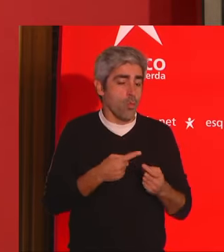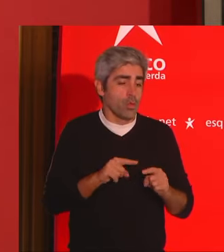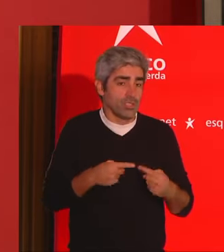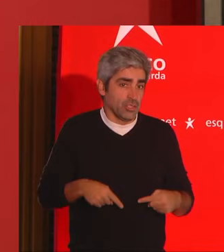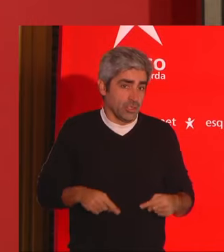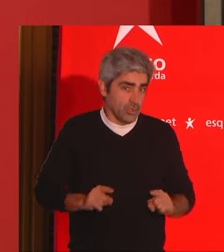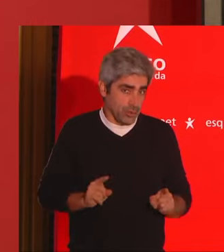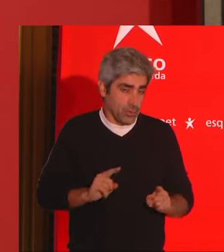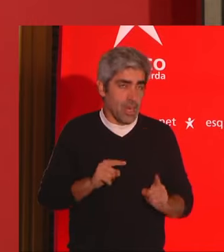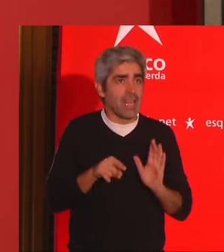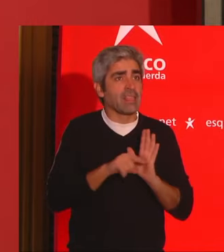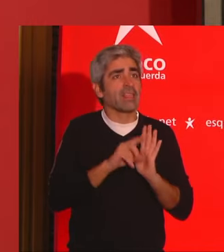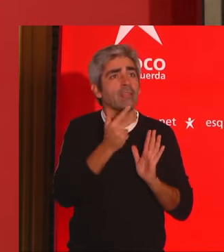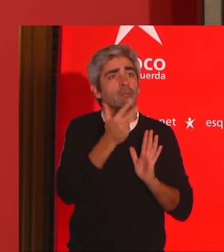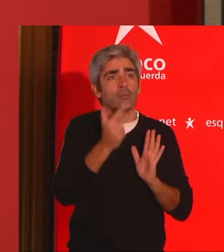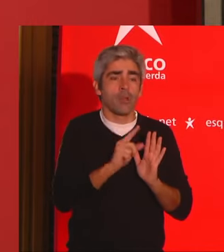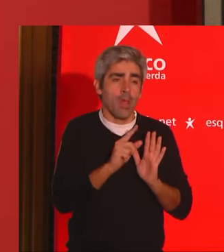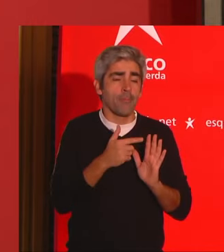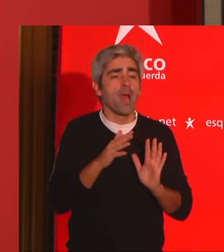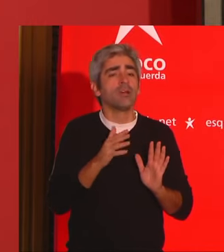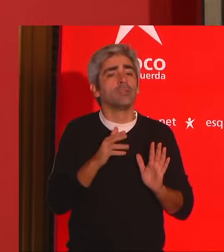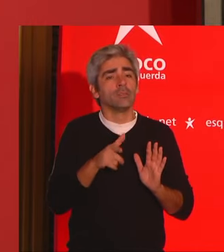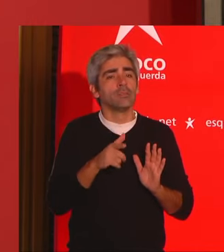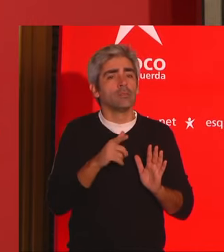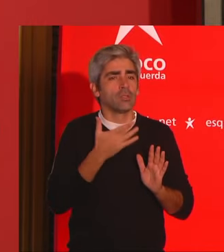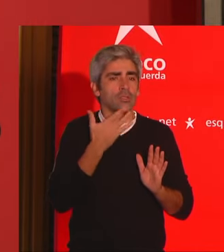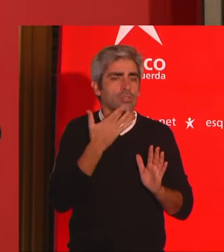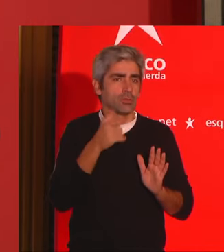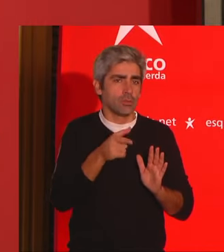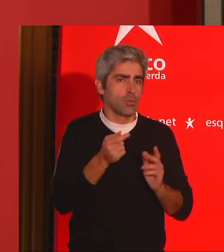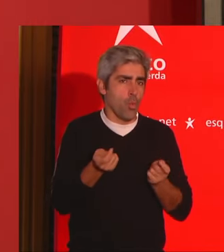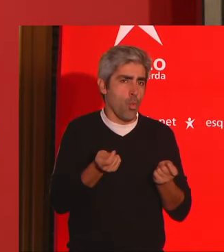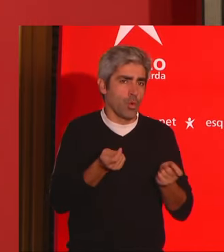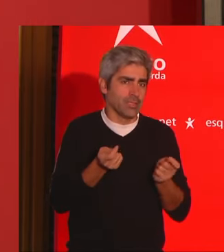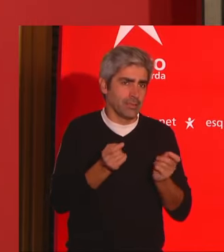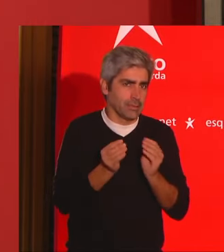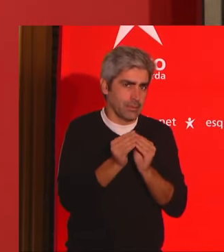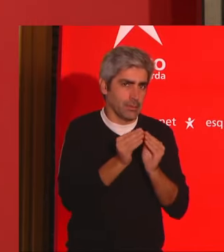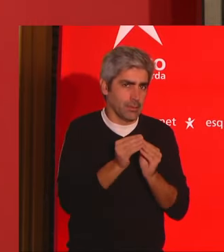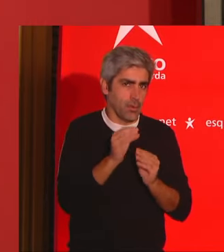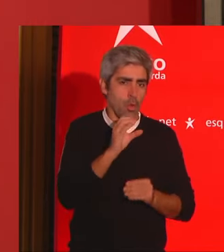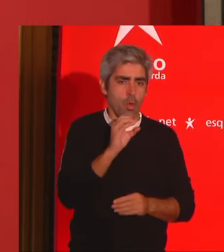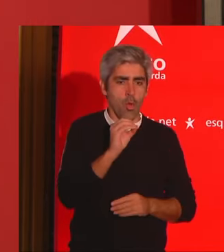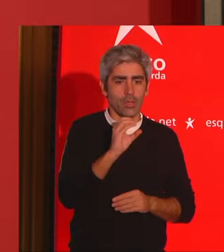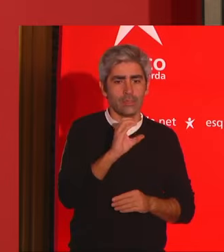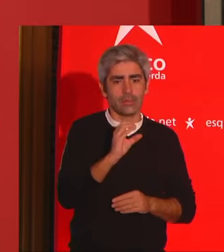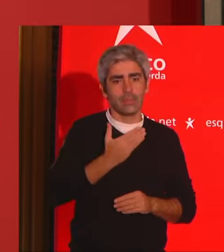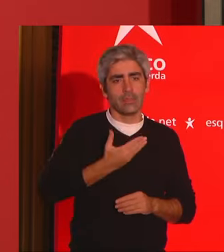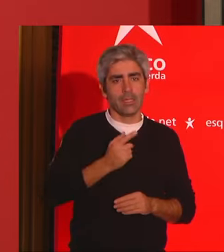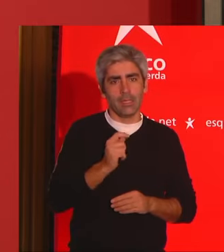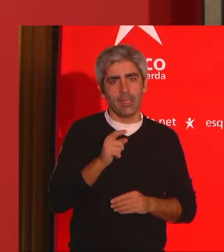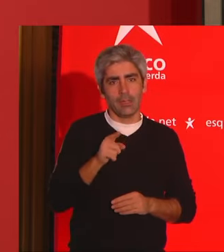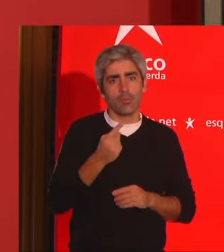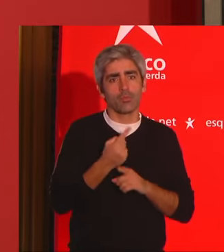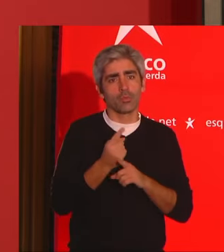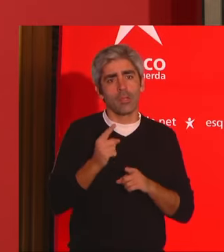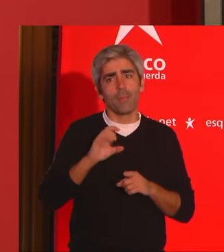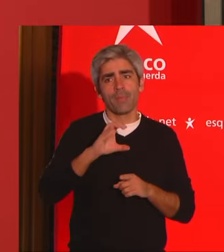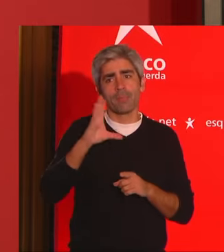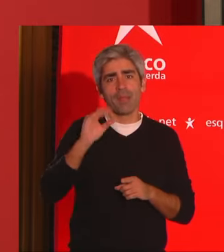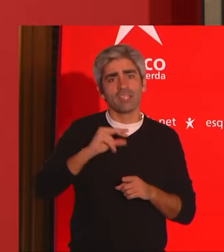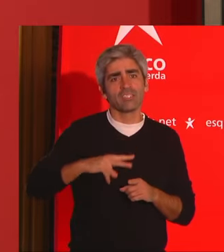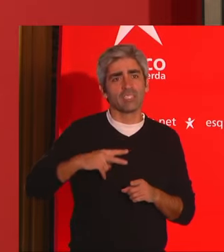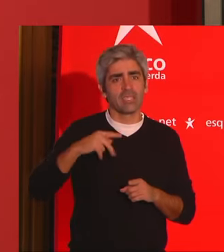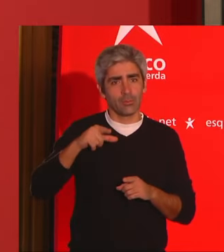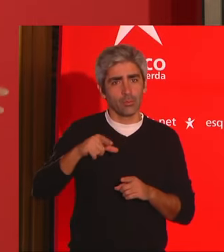totalmente negativo. Agora, é absolutamente ridículo que isso seja organizado ao nível da OCDE, que é o clube dos países mais ricos e a